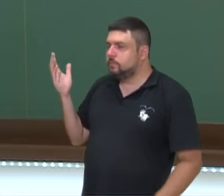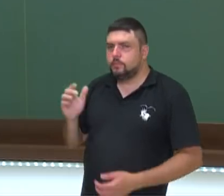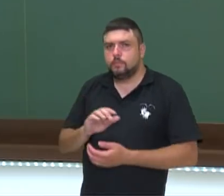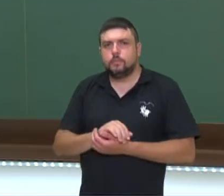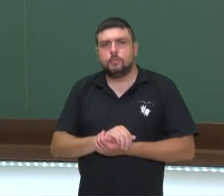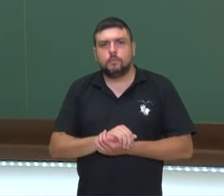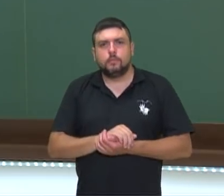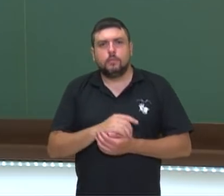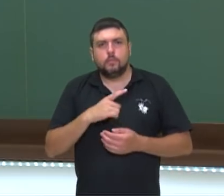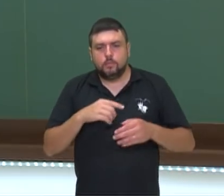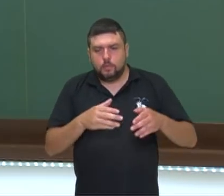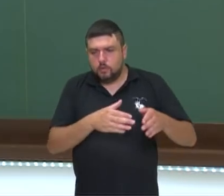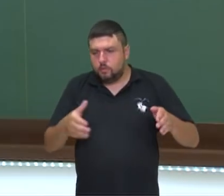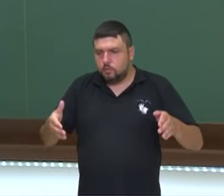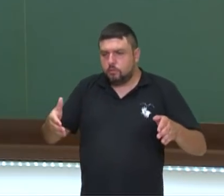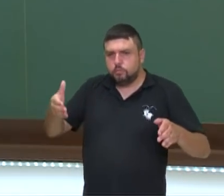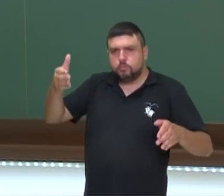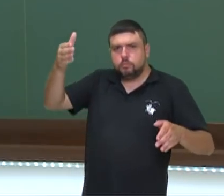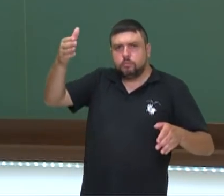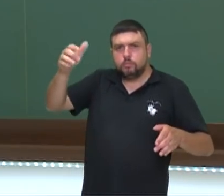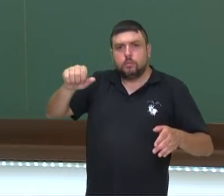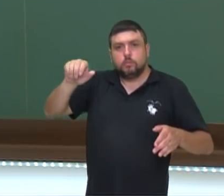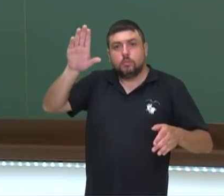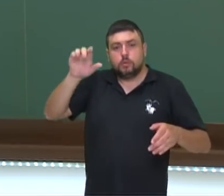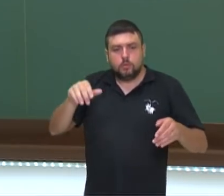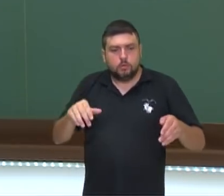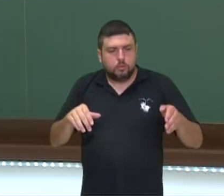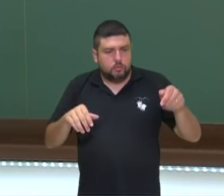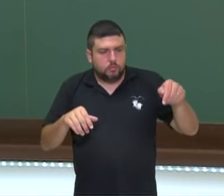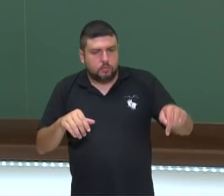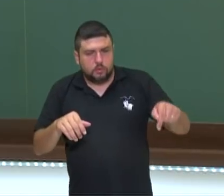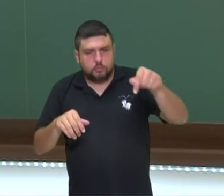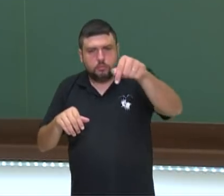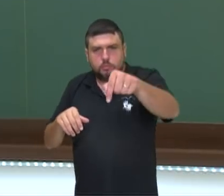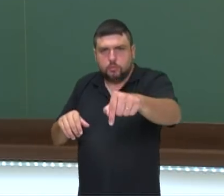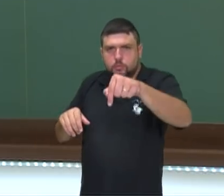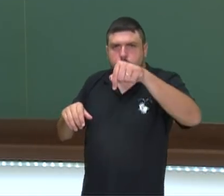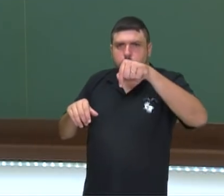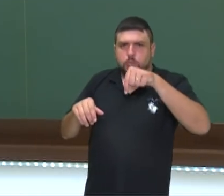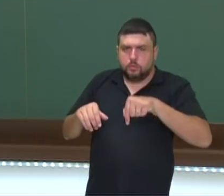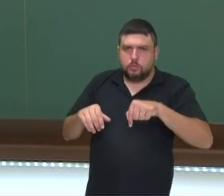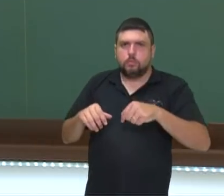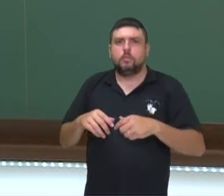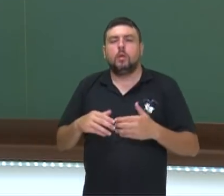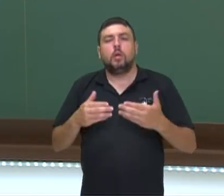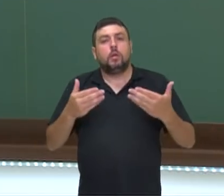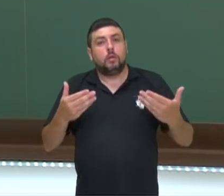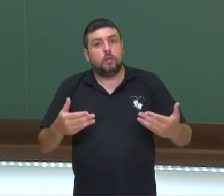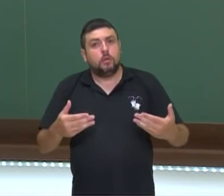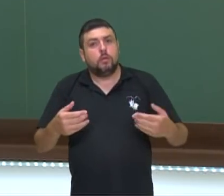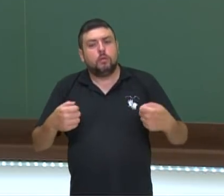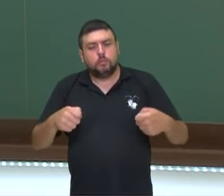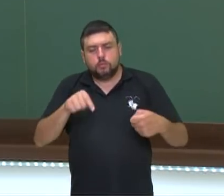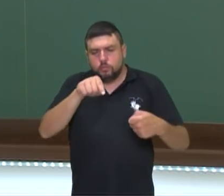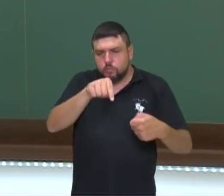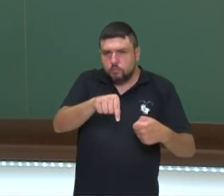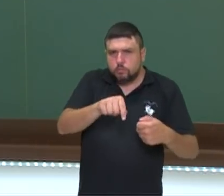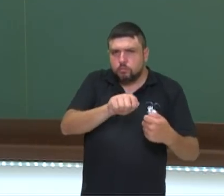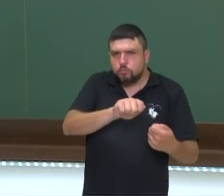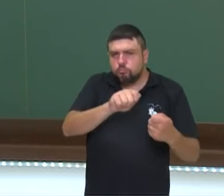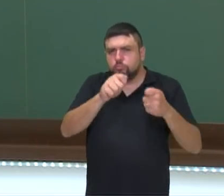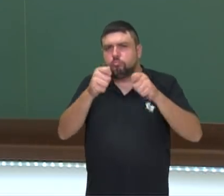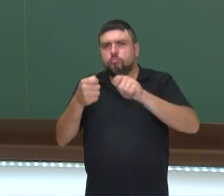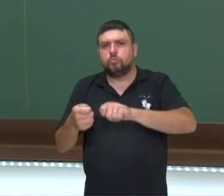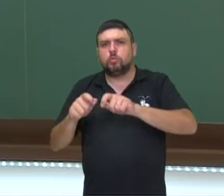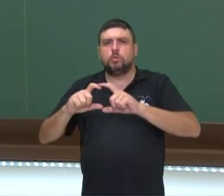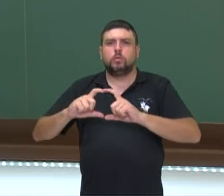aqui. Tranquilo? Então, para isso, a gente precisa gerar a equação que vai resolver esse problema. Tá?